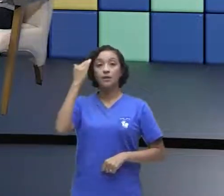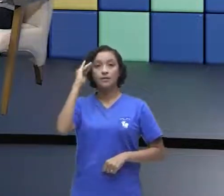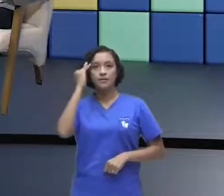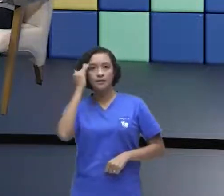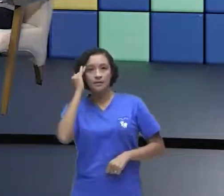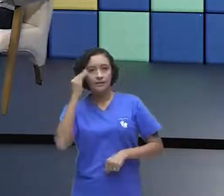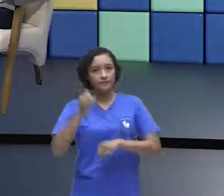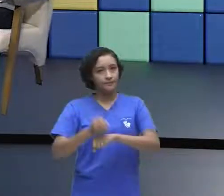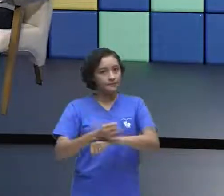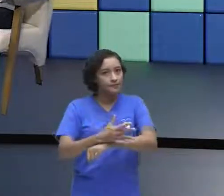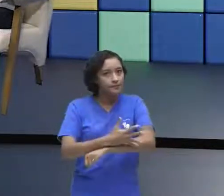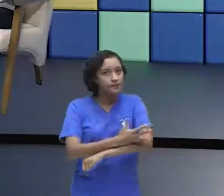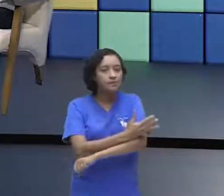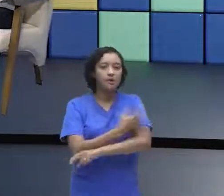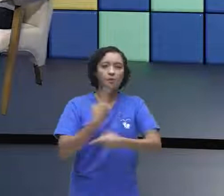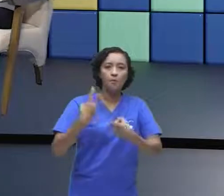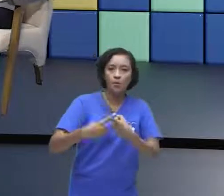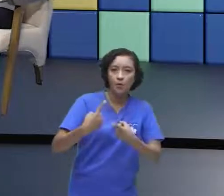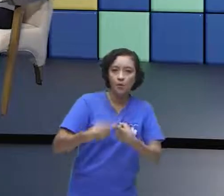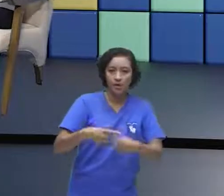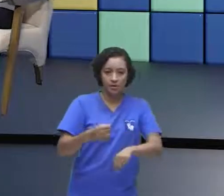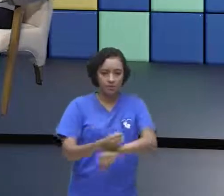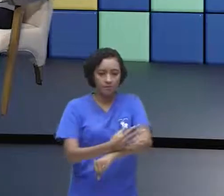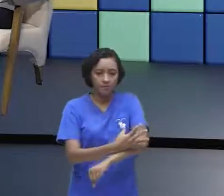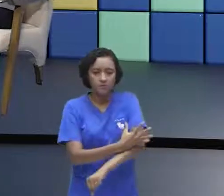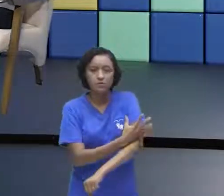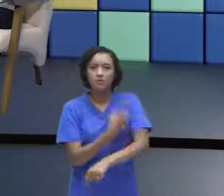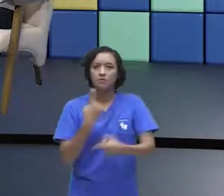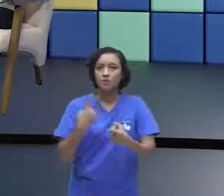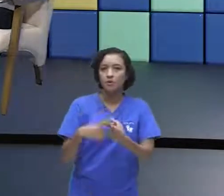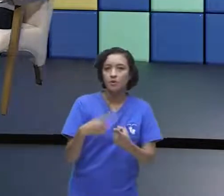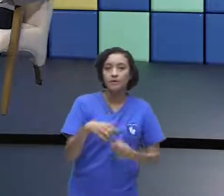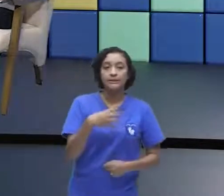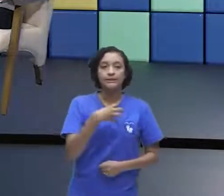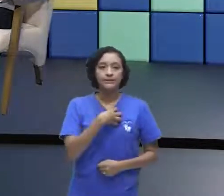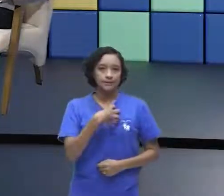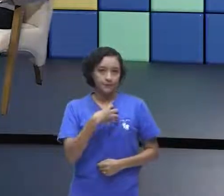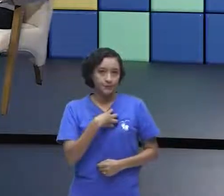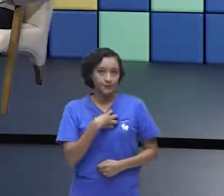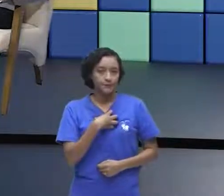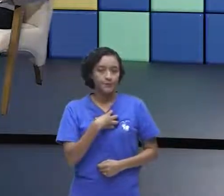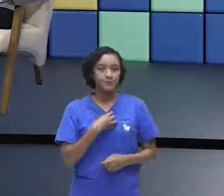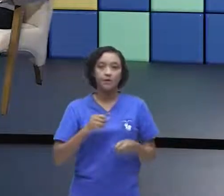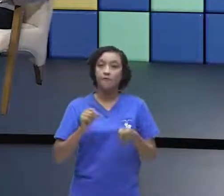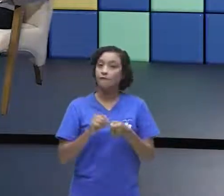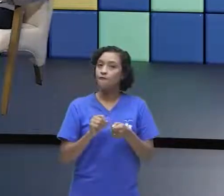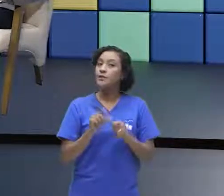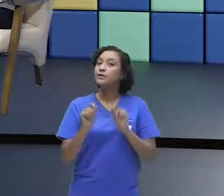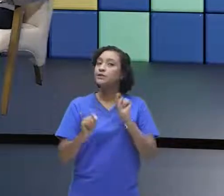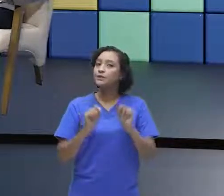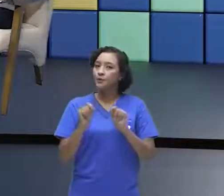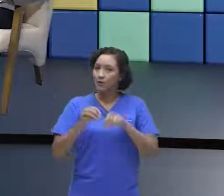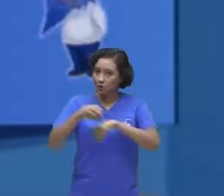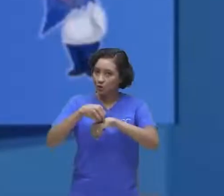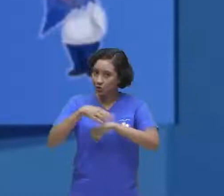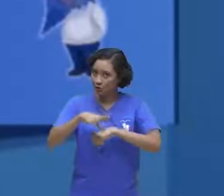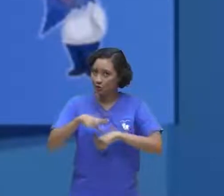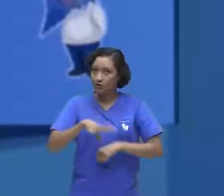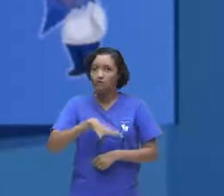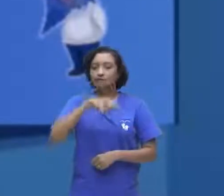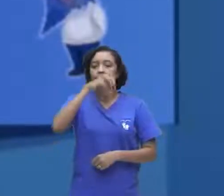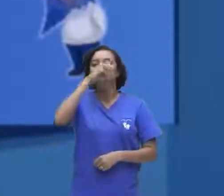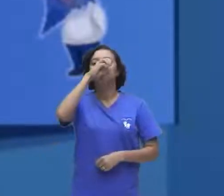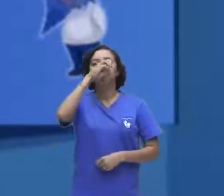que ele está vindo, o que é que ela quer expressar para mim, o que é que ela quer me dizer, e aí eu vou fazer o quê? A dica, exercício